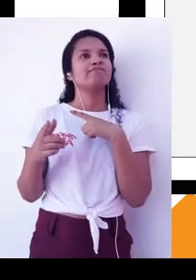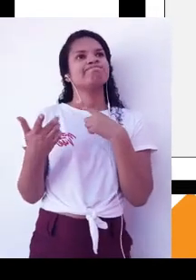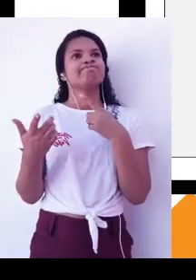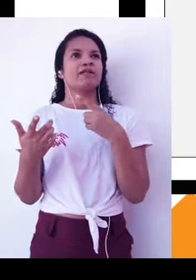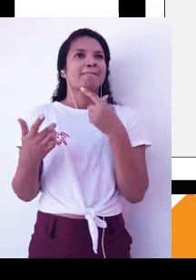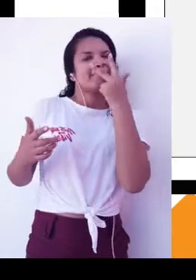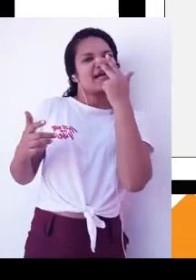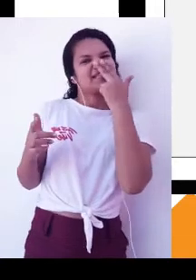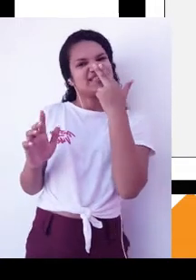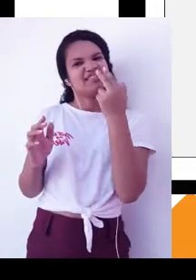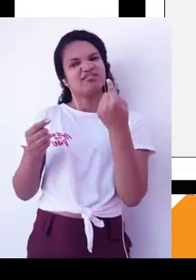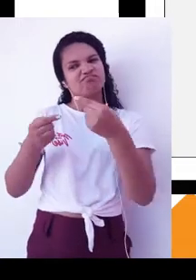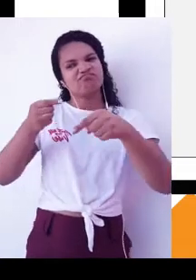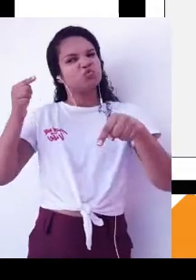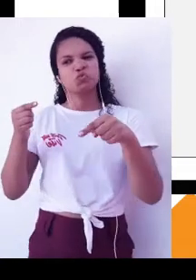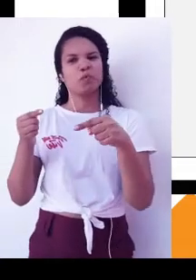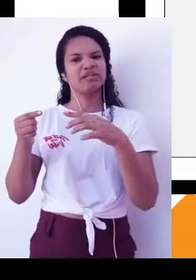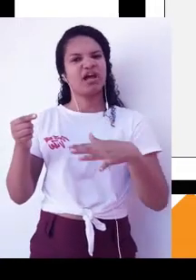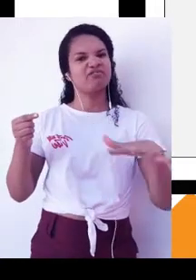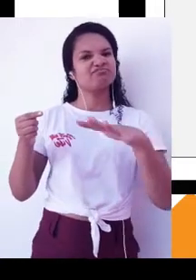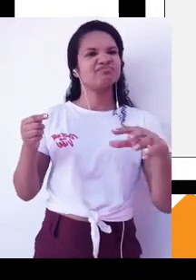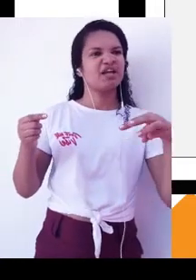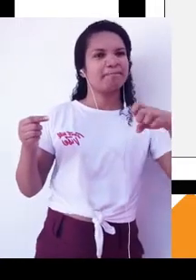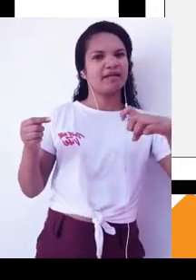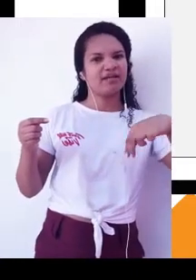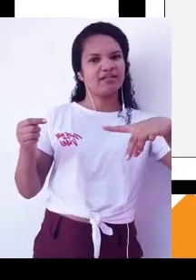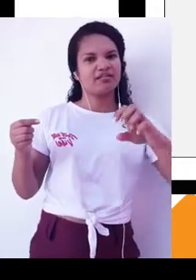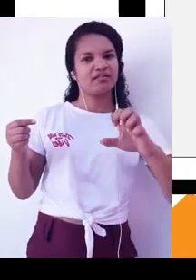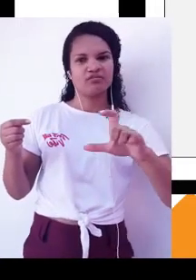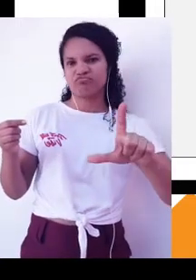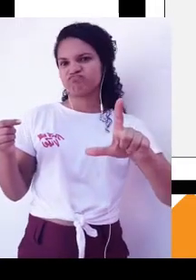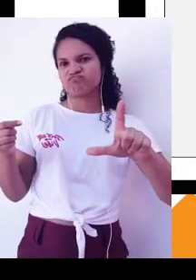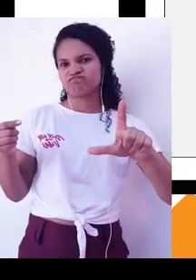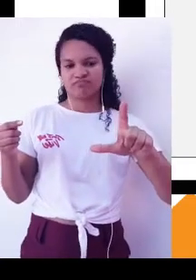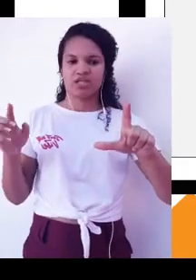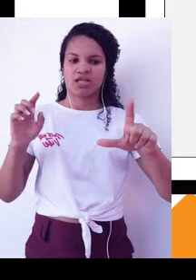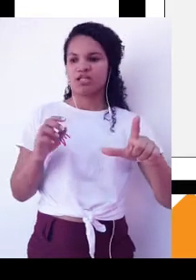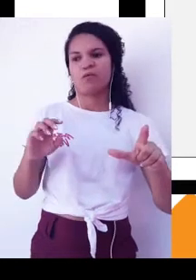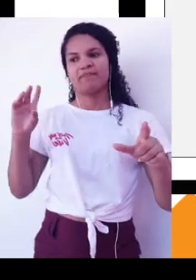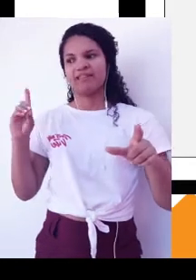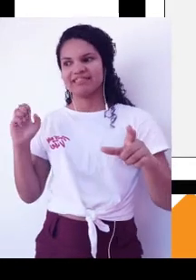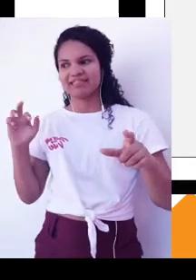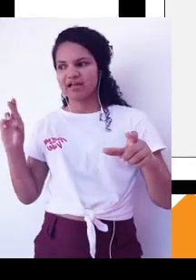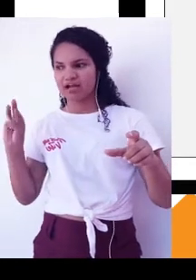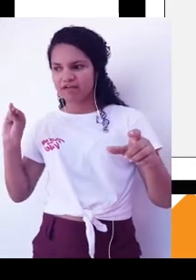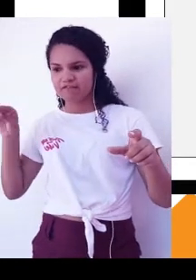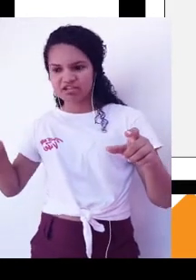parecia existir uma incompatibilidade com o modelo mendeliano de transmissão de caracteres